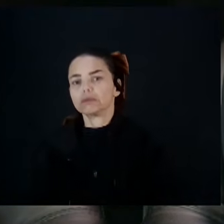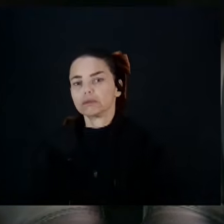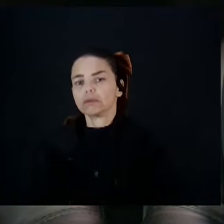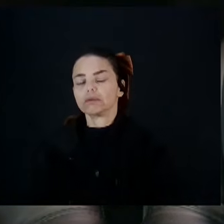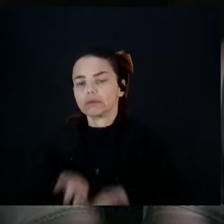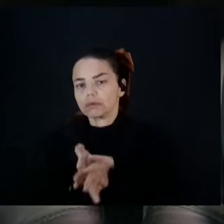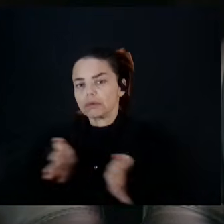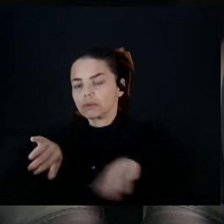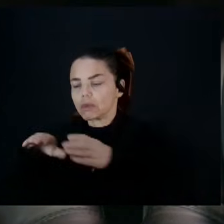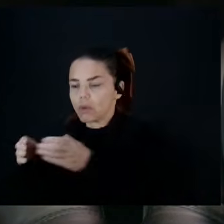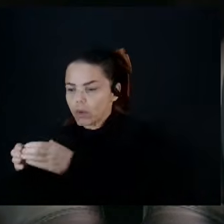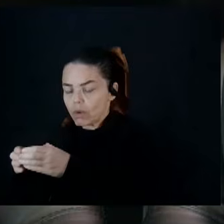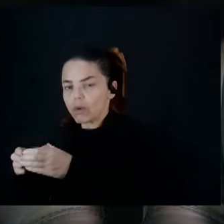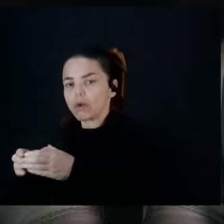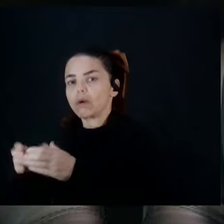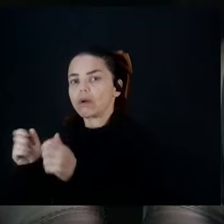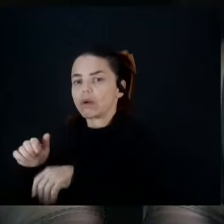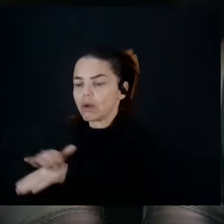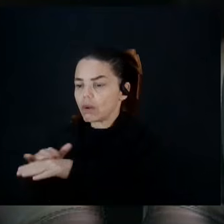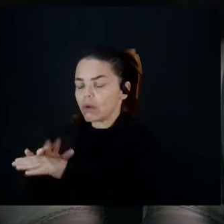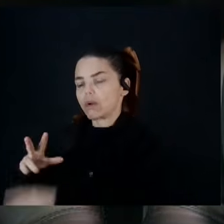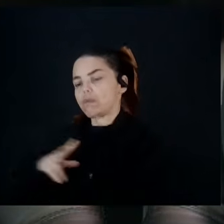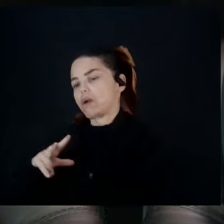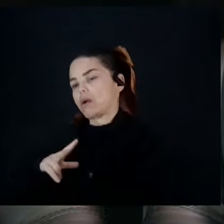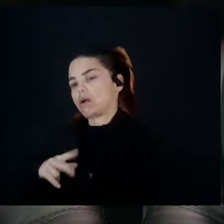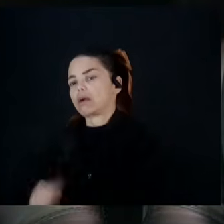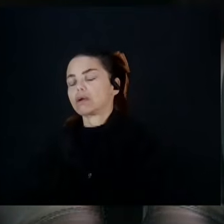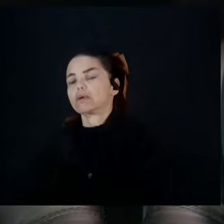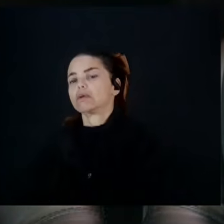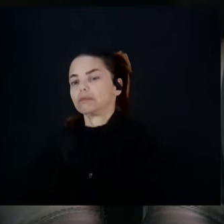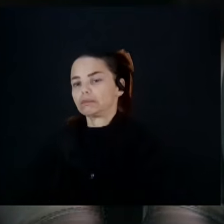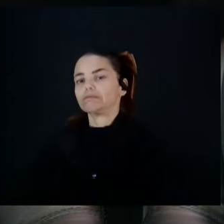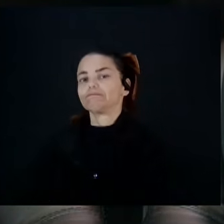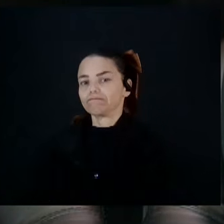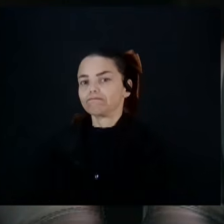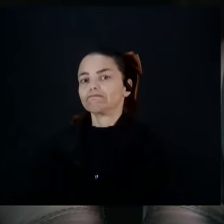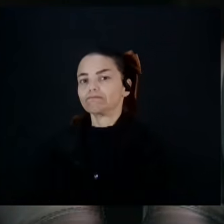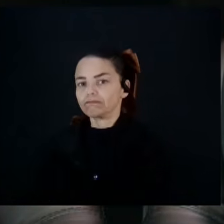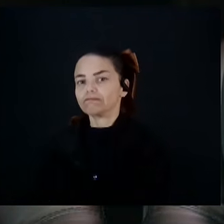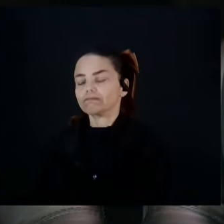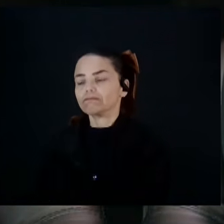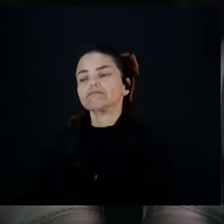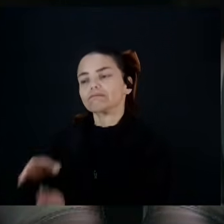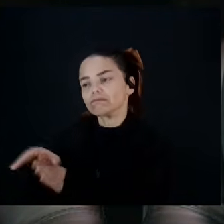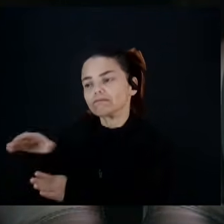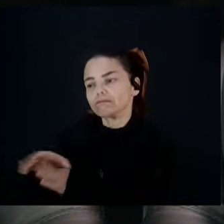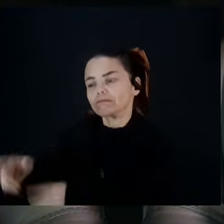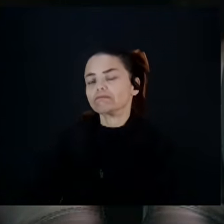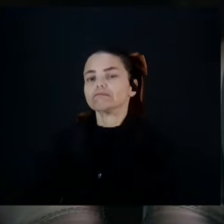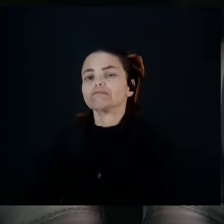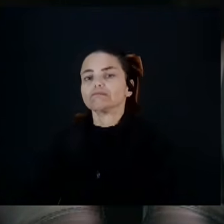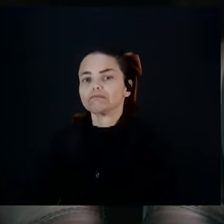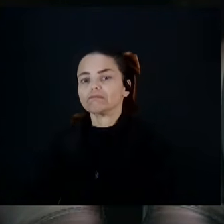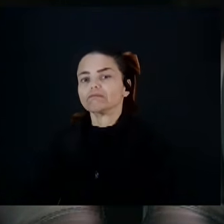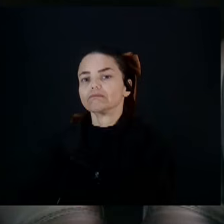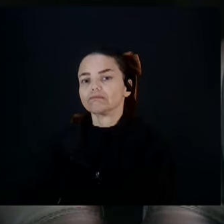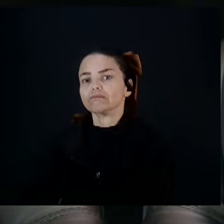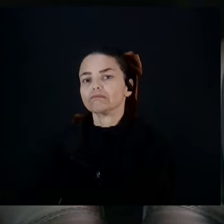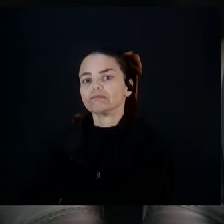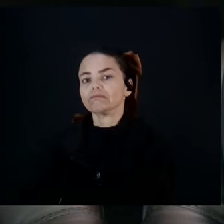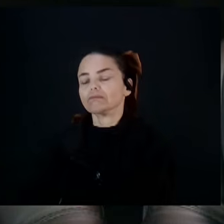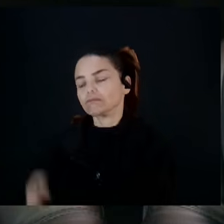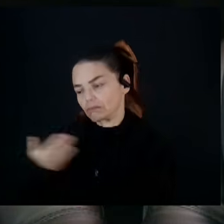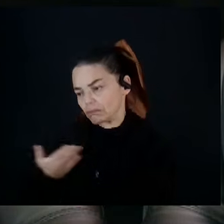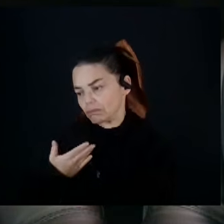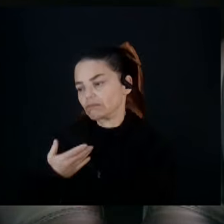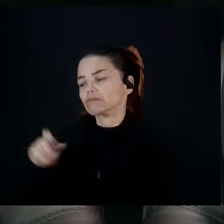separadamente, a gente possa conversar com essa pessoa e aí a gente tocar, né? Colega, é o